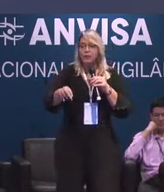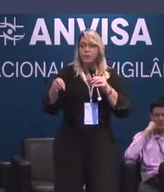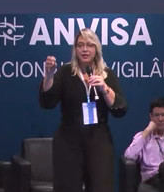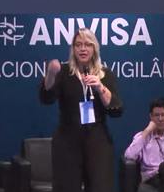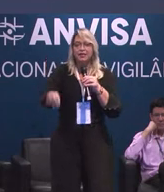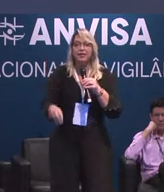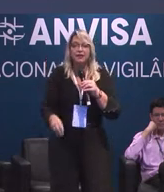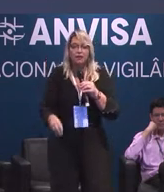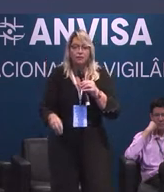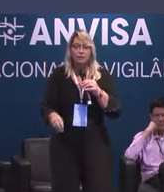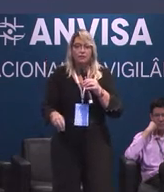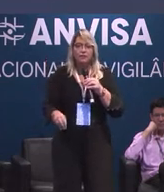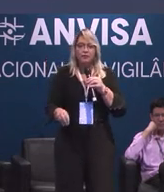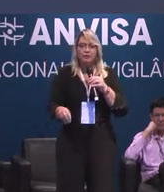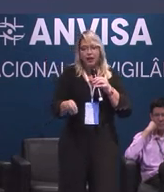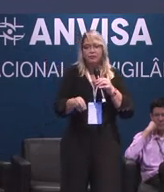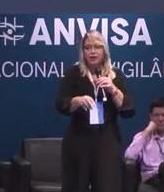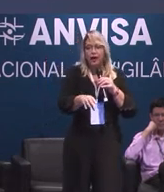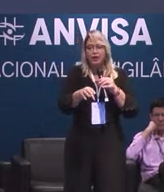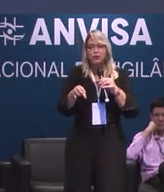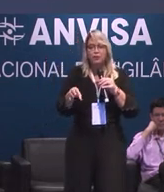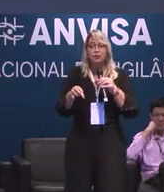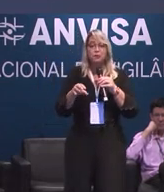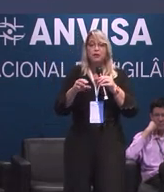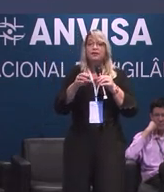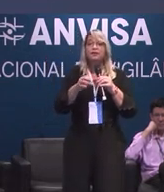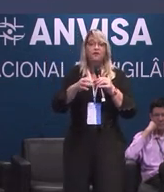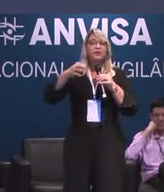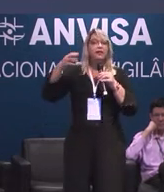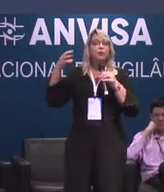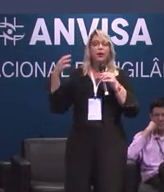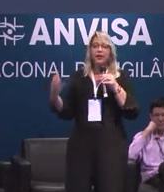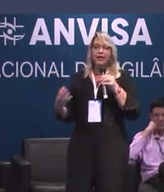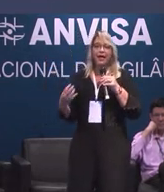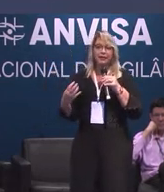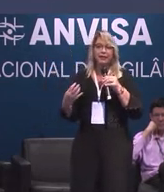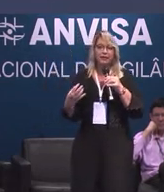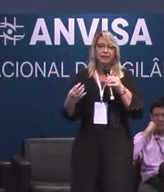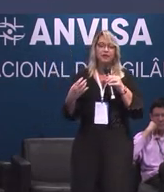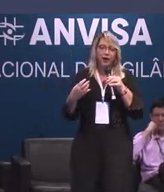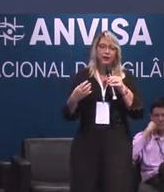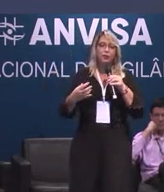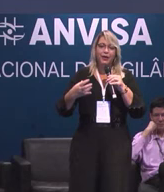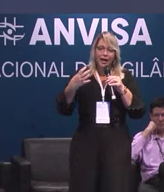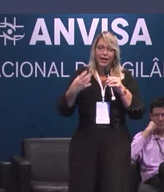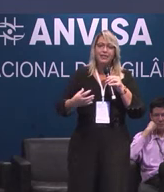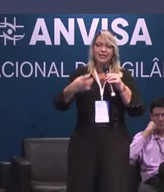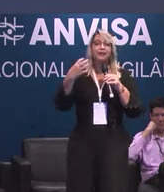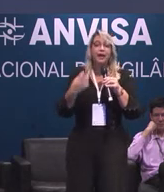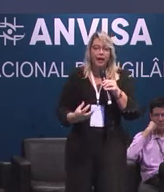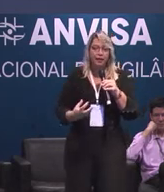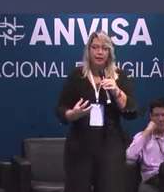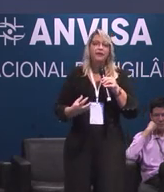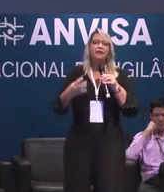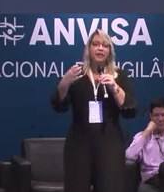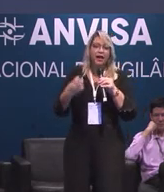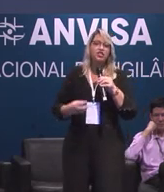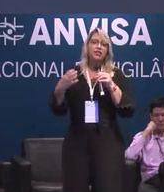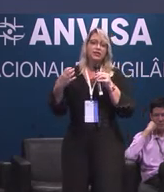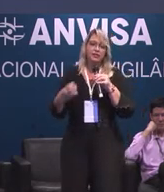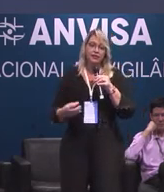apenas assentiam. Ah, tá, é isso mesmo. Sem fazer uma análise, de fato, uma análise interna